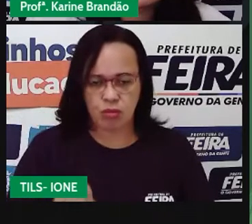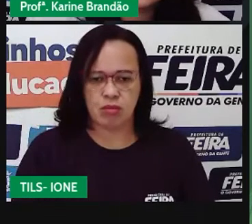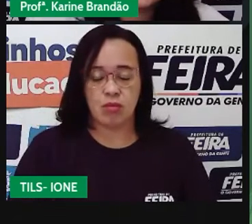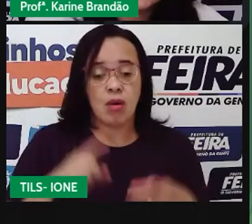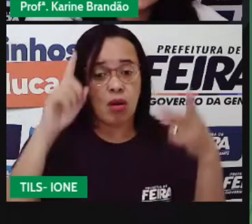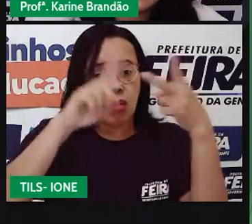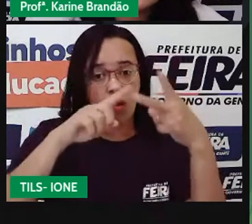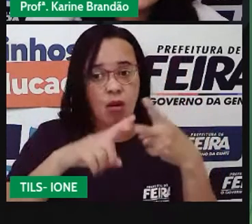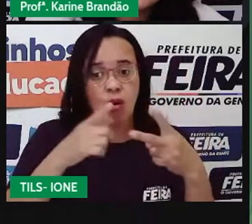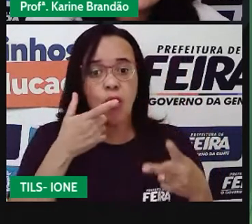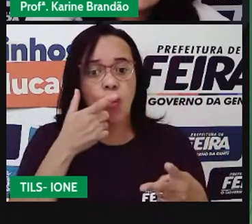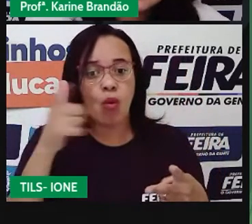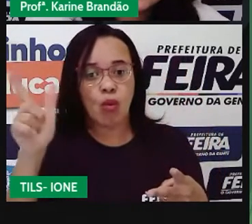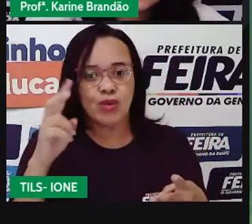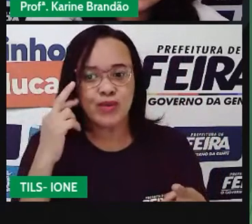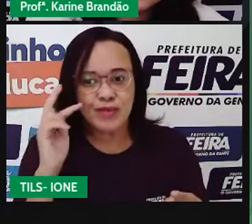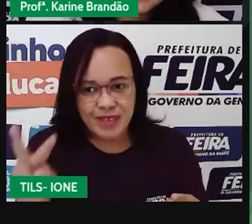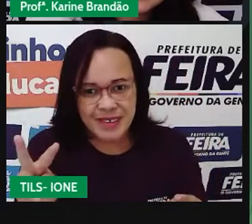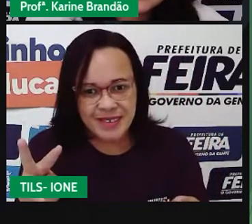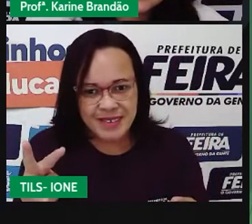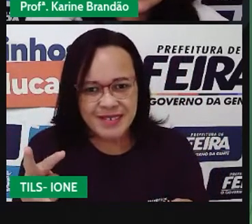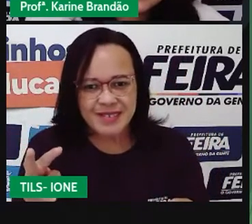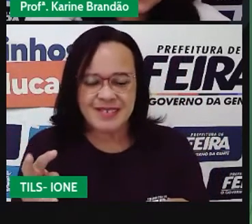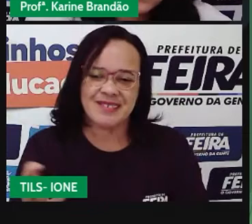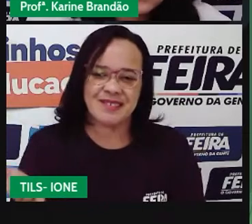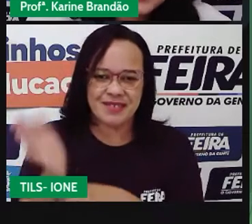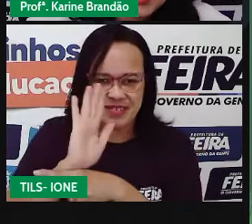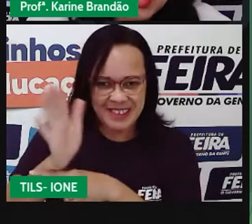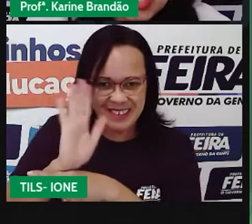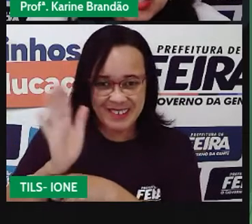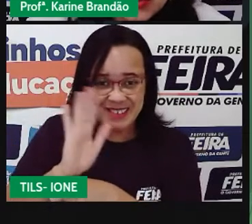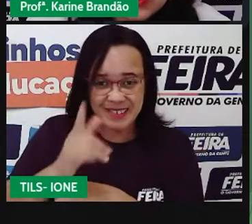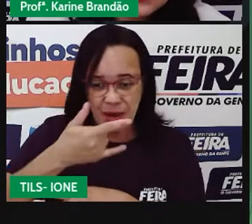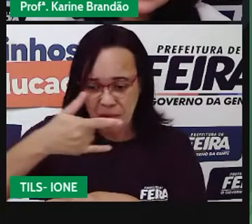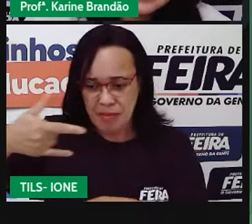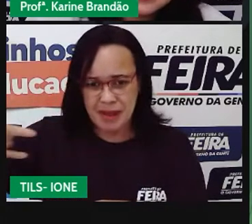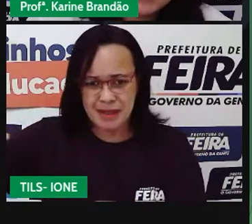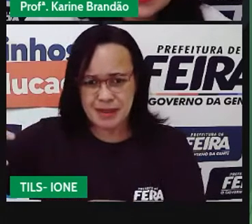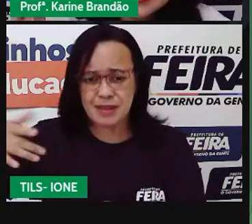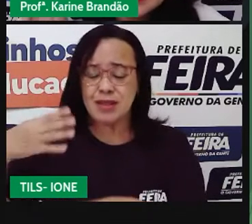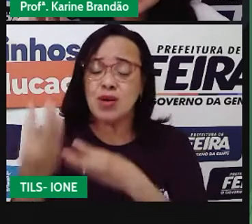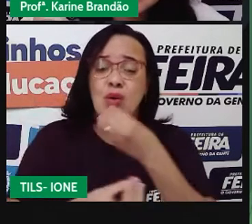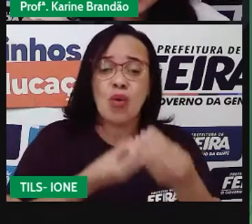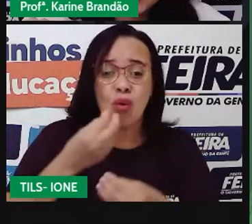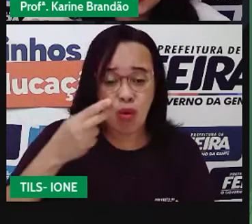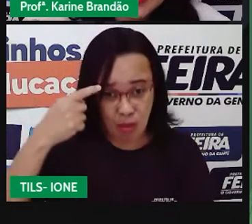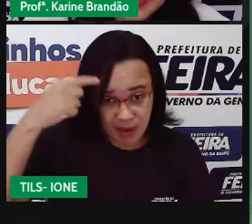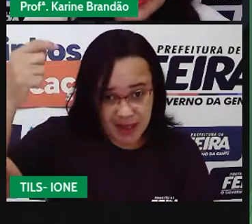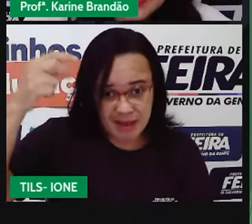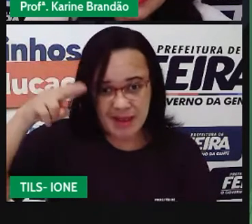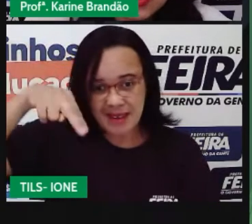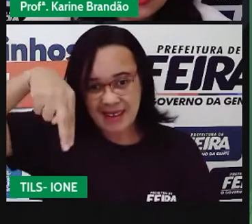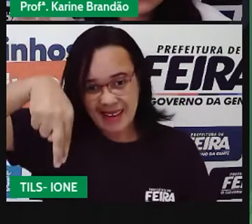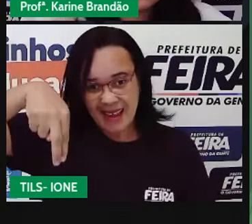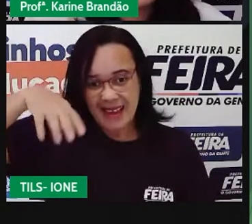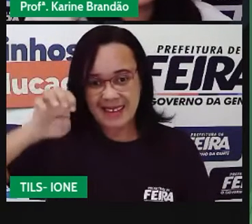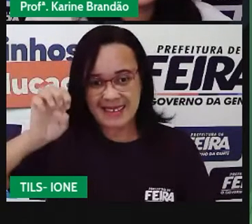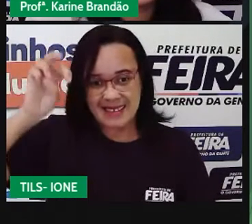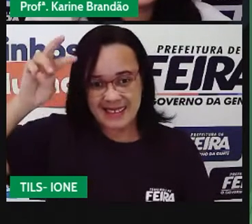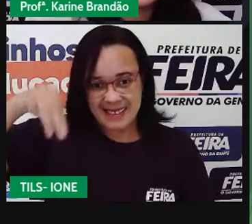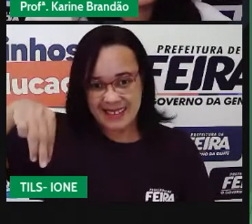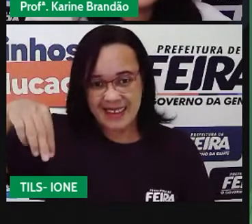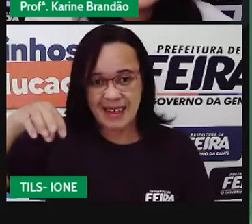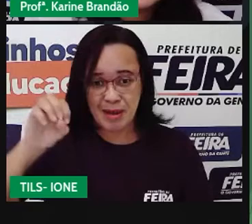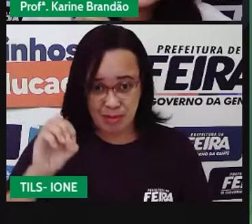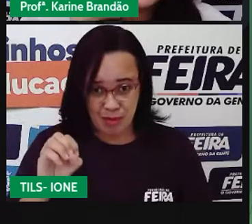esse vídeo aí, ó. O que acontece? O peixinho Nemo, lá da história, né? Do filme